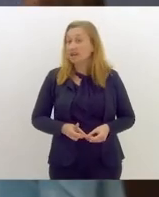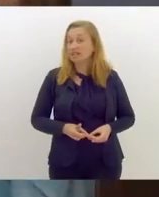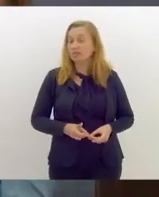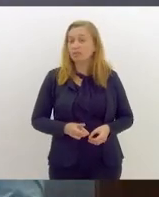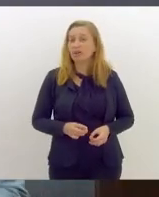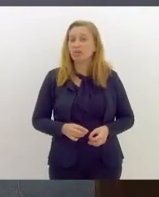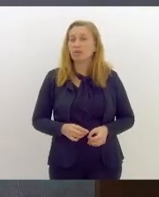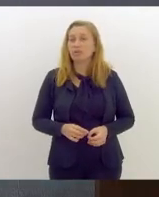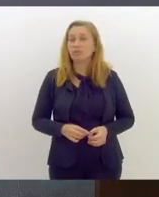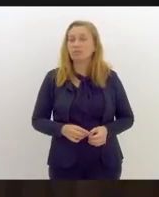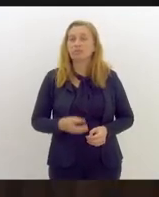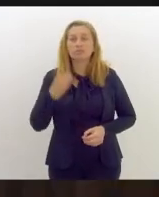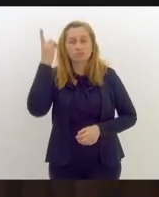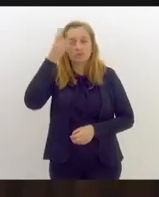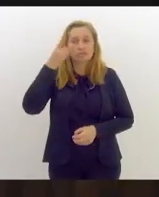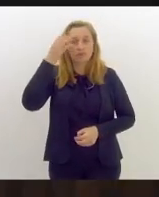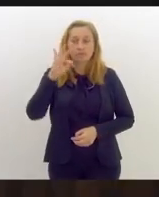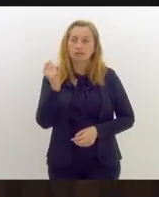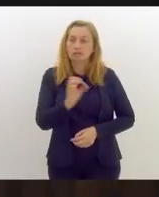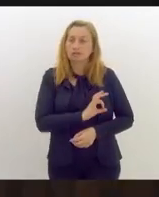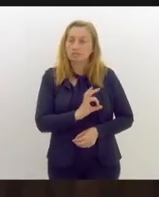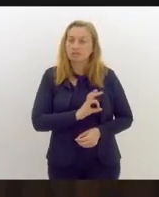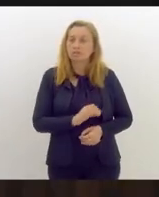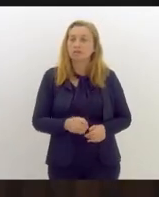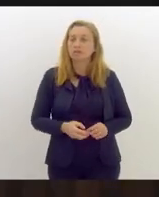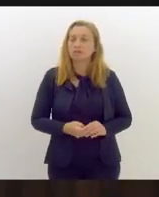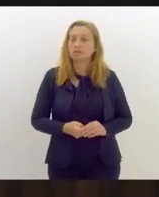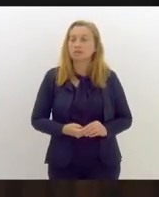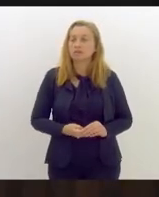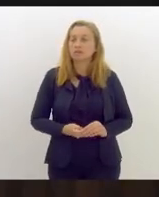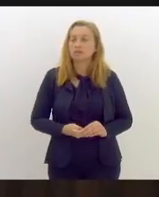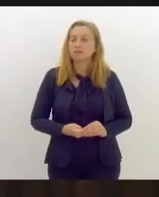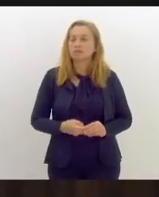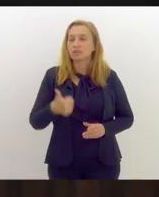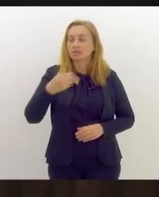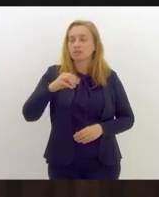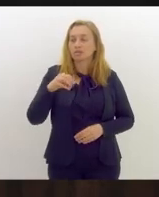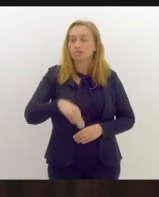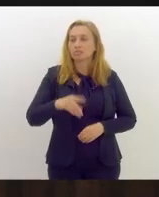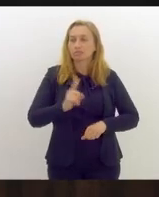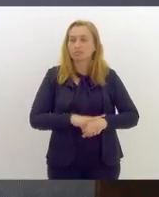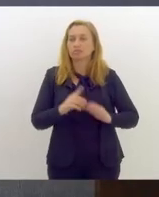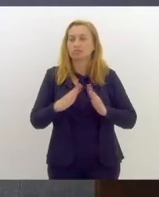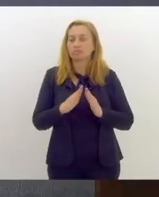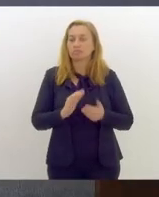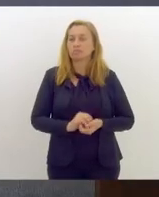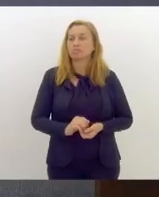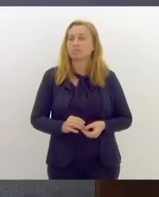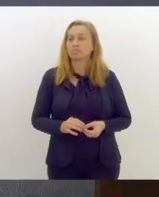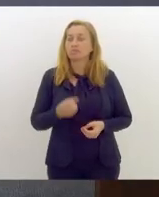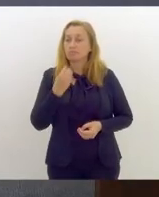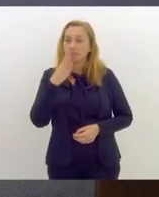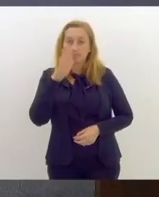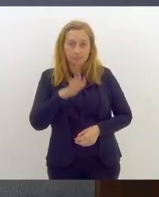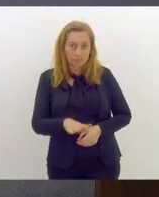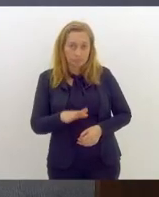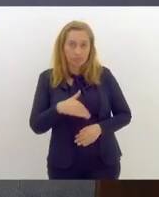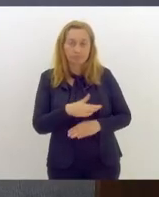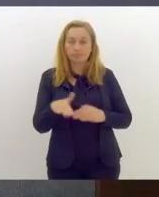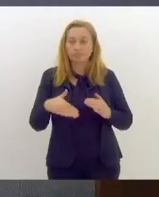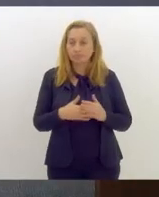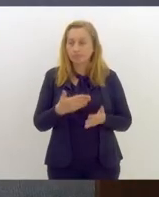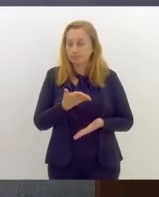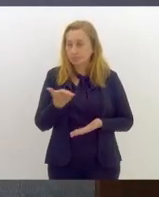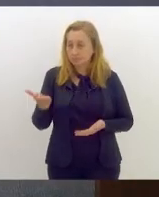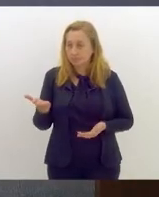Portanto tem a palavra agora deputada Marta Rocha vossa excelência dispõe de 10 minutos de acordo com o tempo rede mental Boa tarde a todas